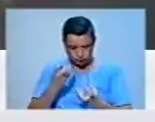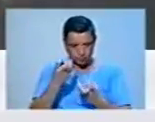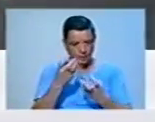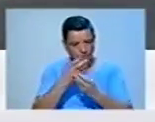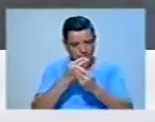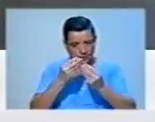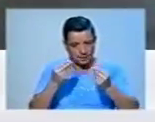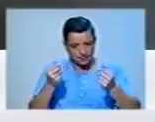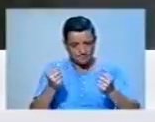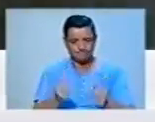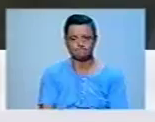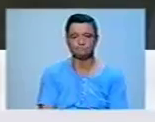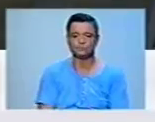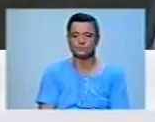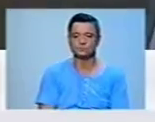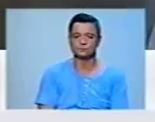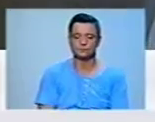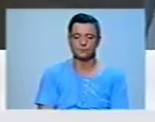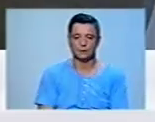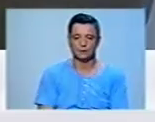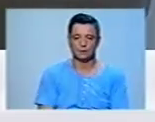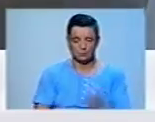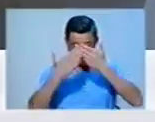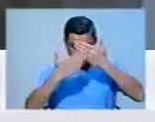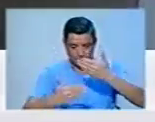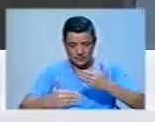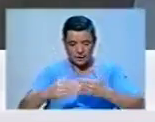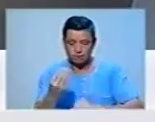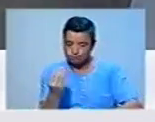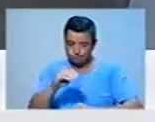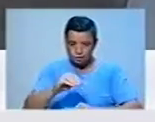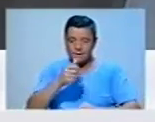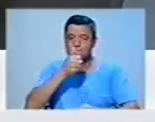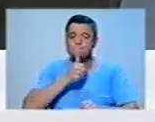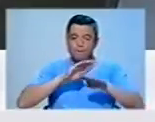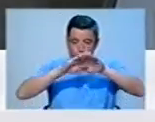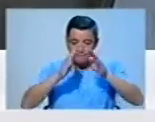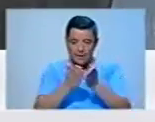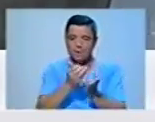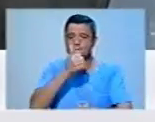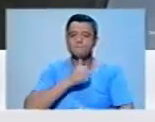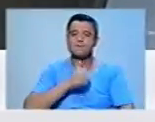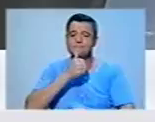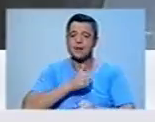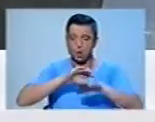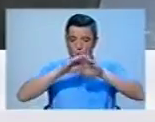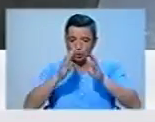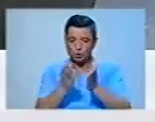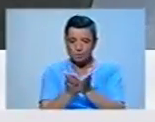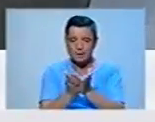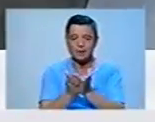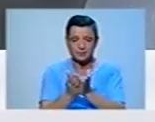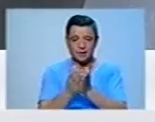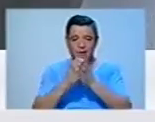macio. E a partir daí vamos juntar-lhe o tomate. O tomate aqui convém ser um tomate bem,